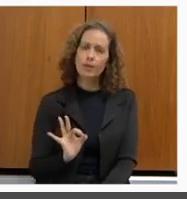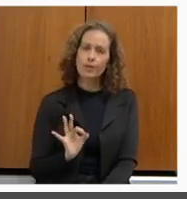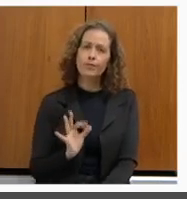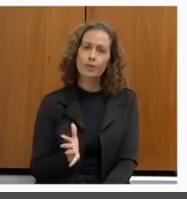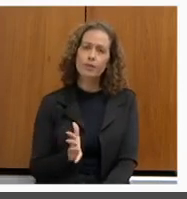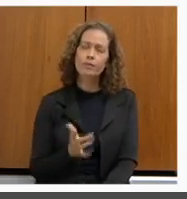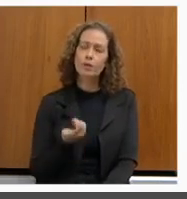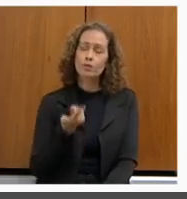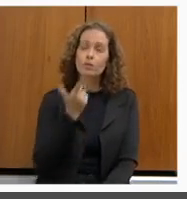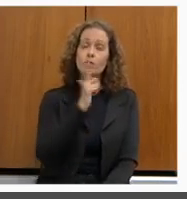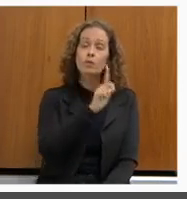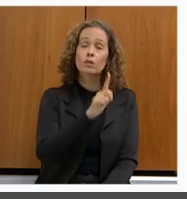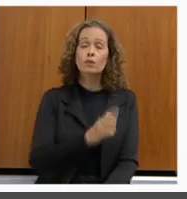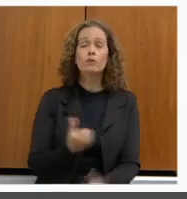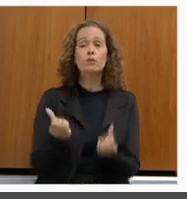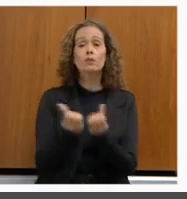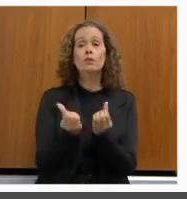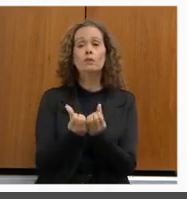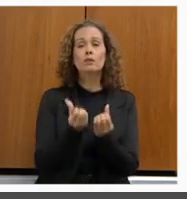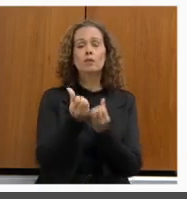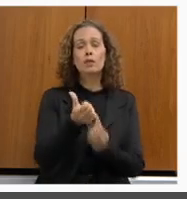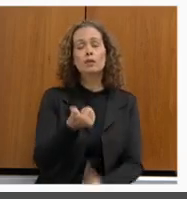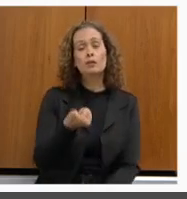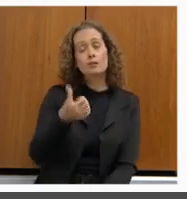alcançando a o mestre